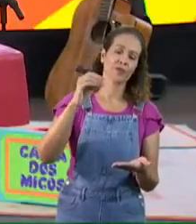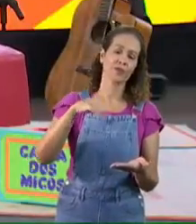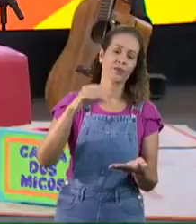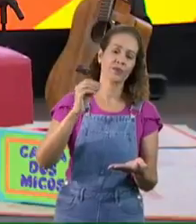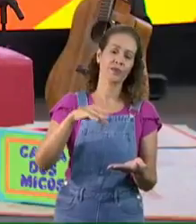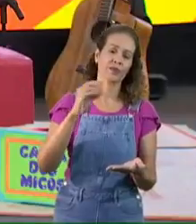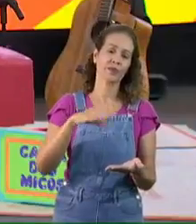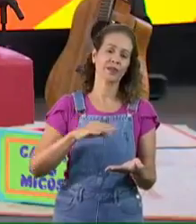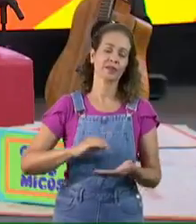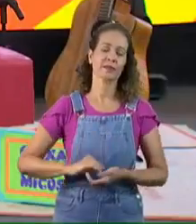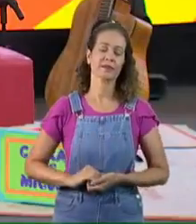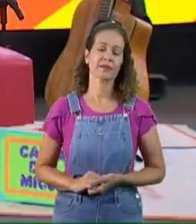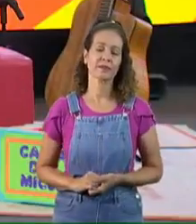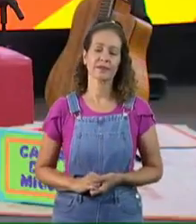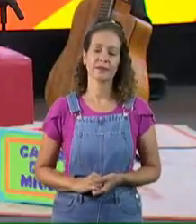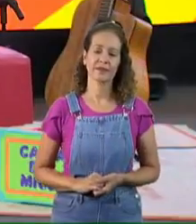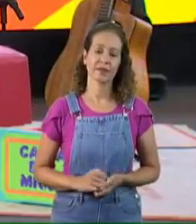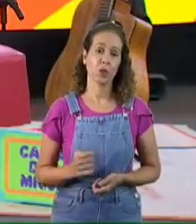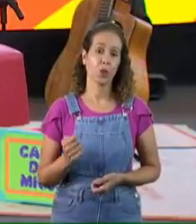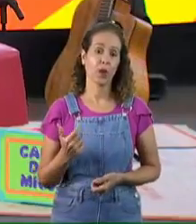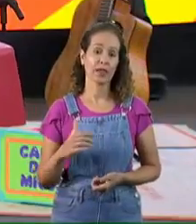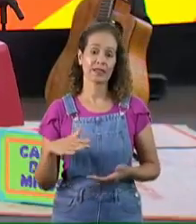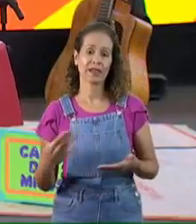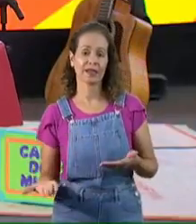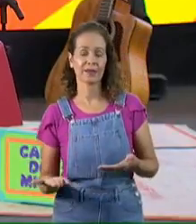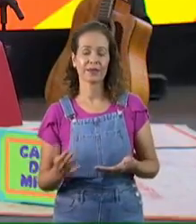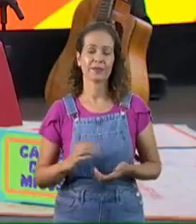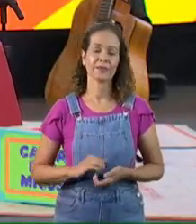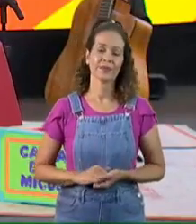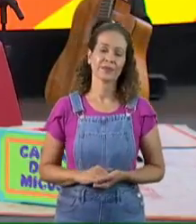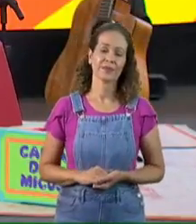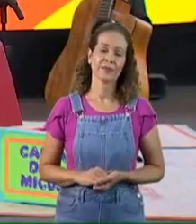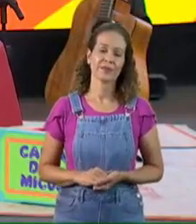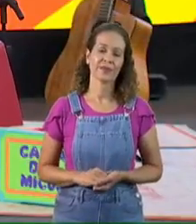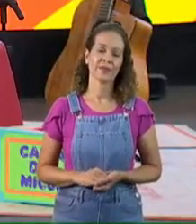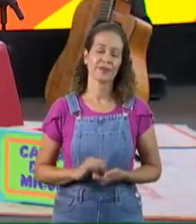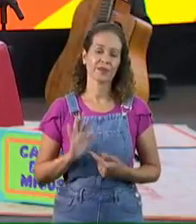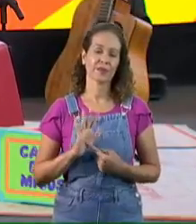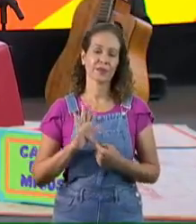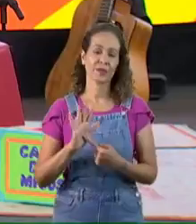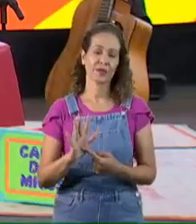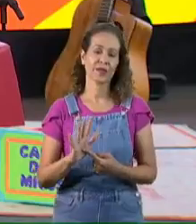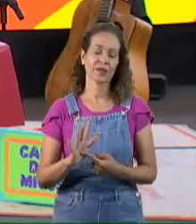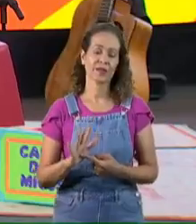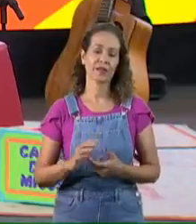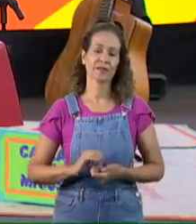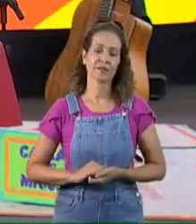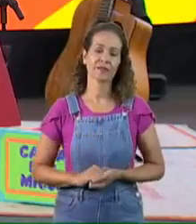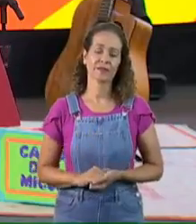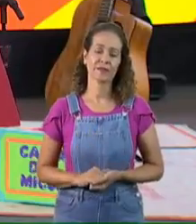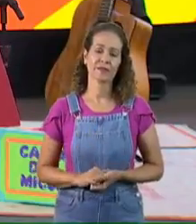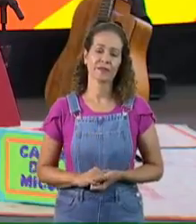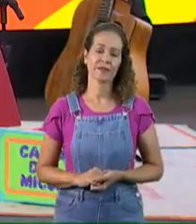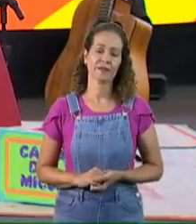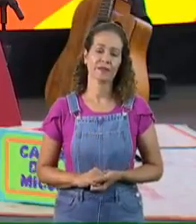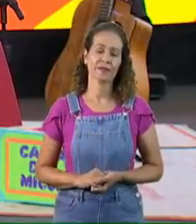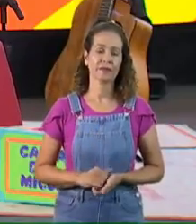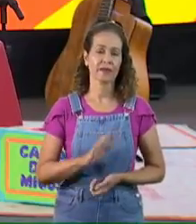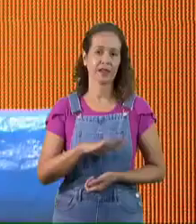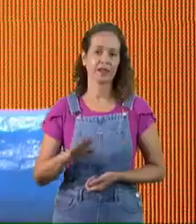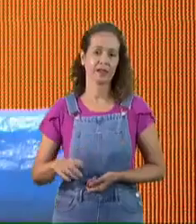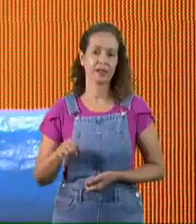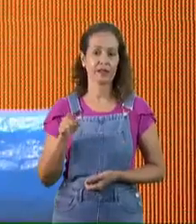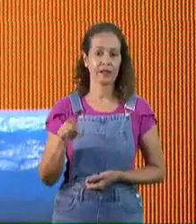pote. Ai. Opa, quase caiu. Coloca aqui agora. Então, vamos mostrar nosso tempo aqui. Olha só, criança, enquanto ela está